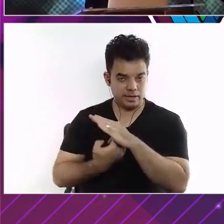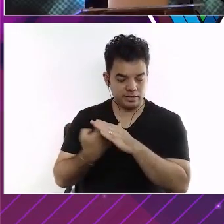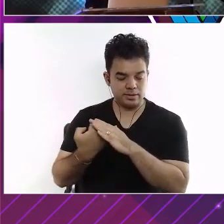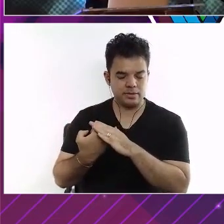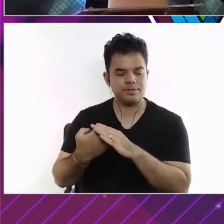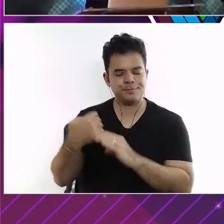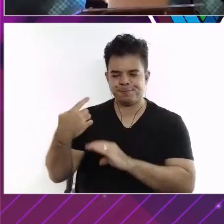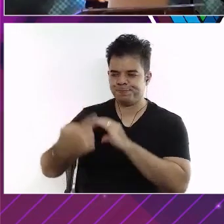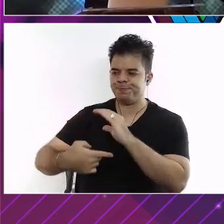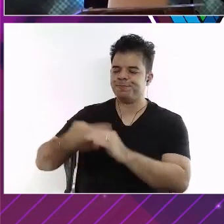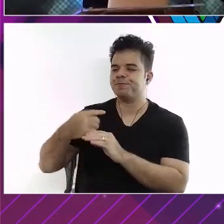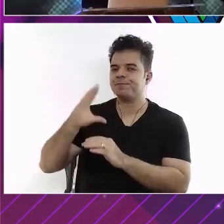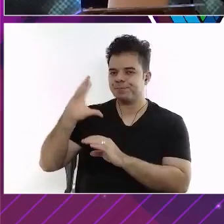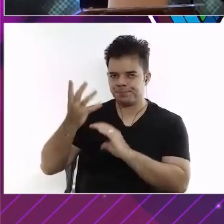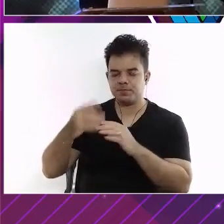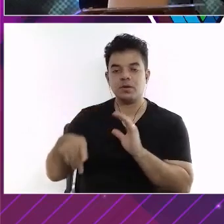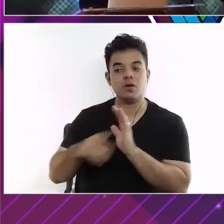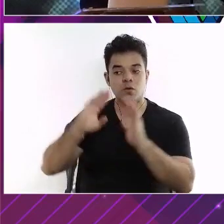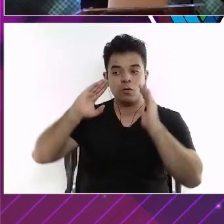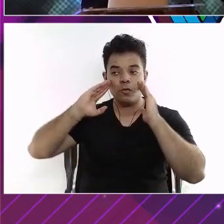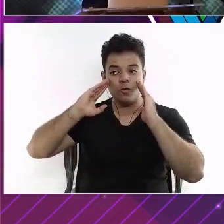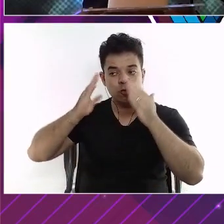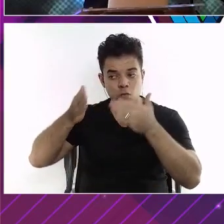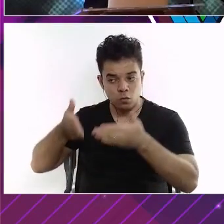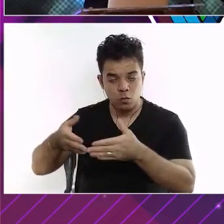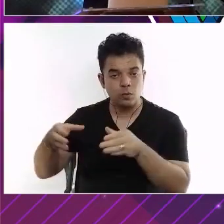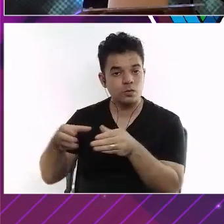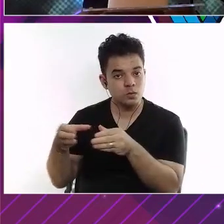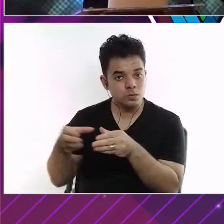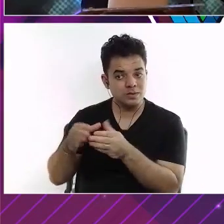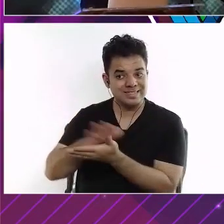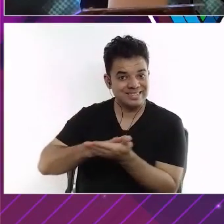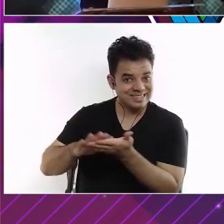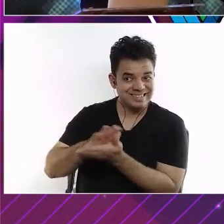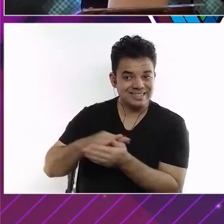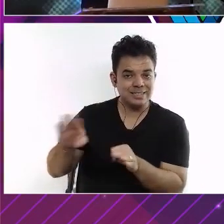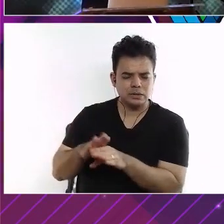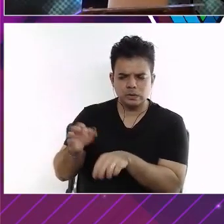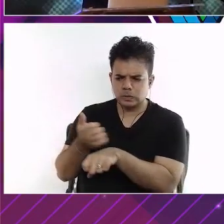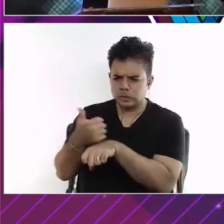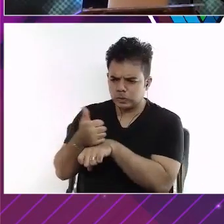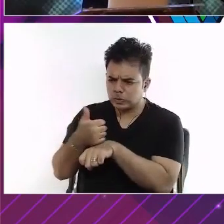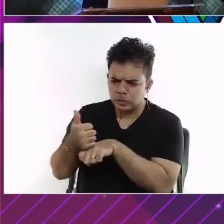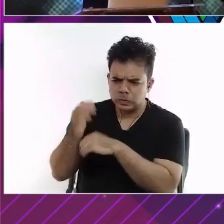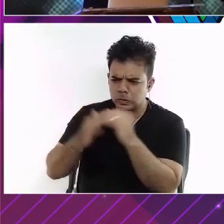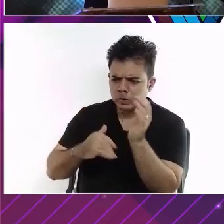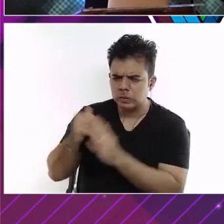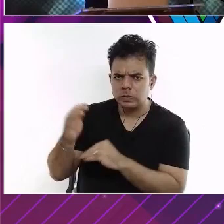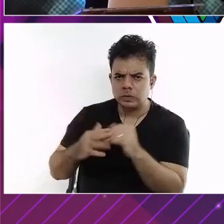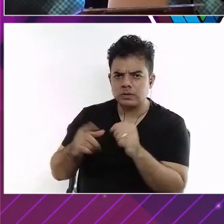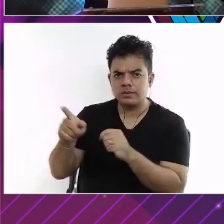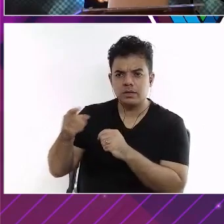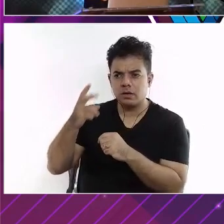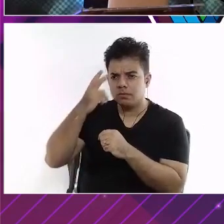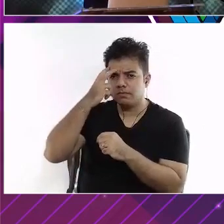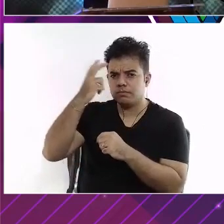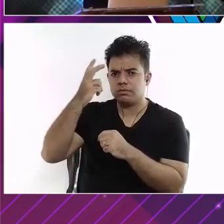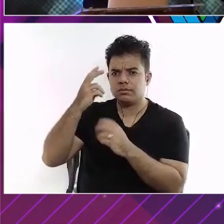no time e expertise, a gente vai perder conhecimento no espaço-tempo local